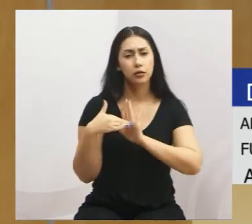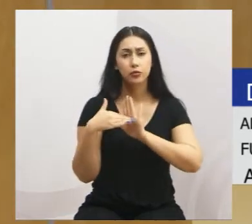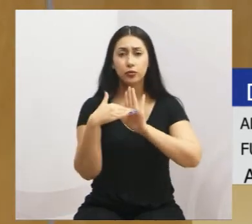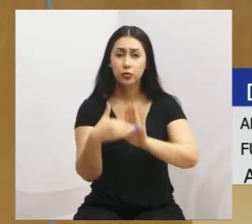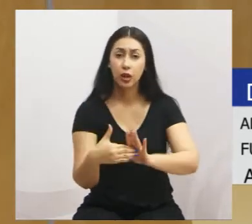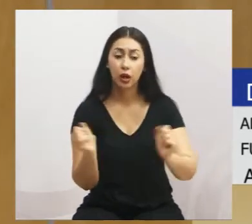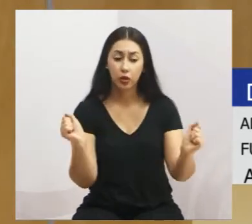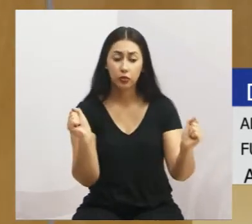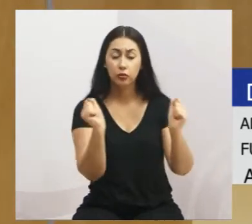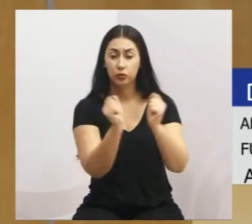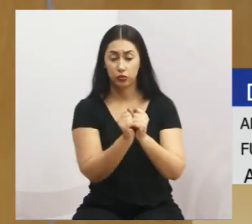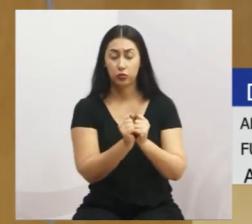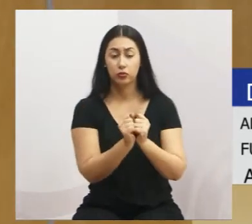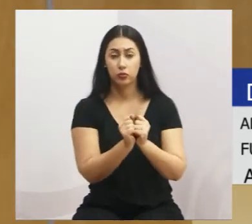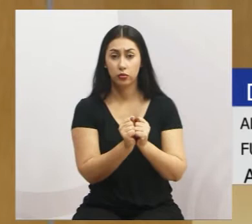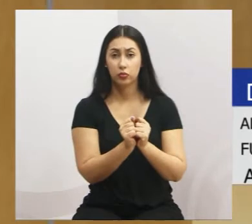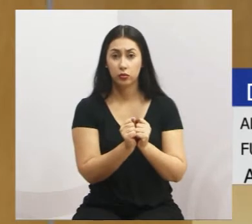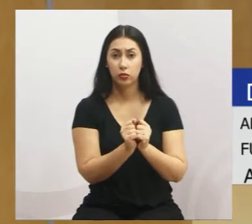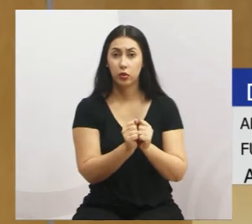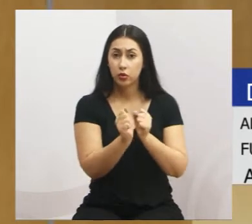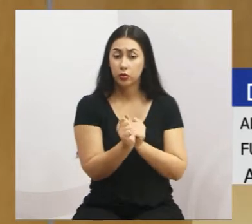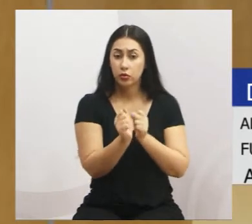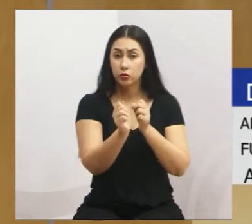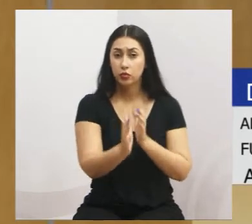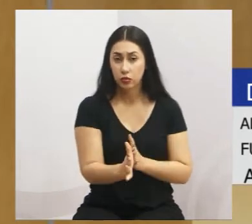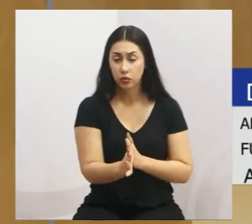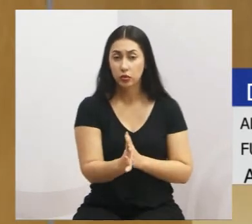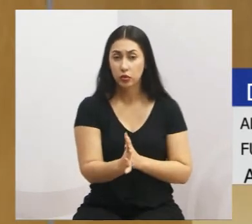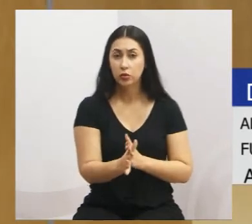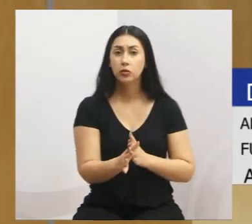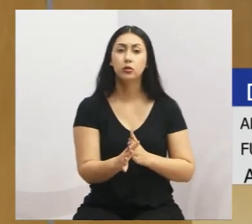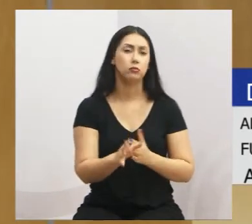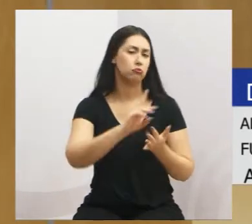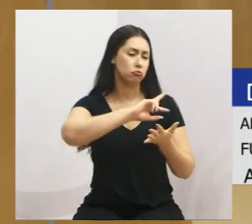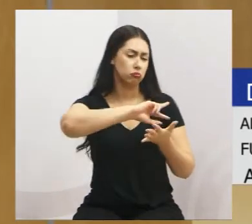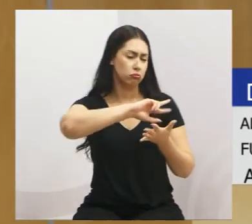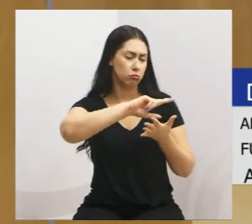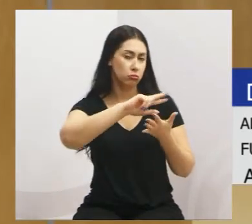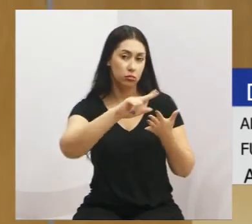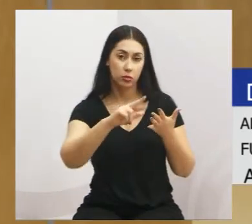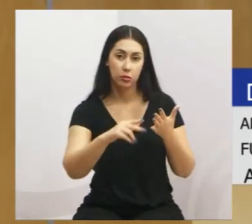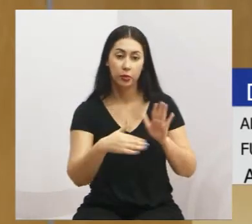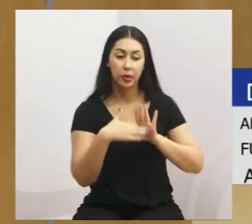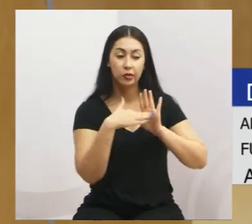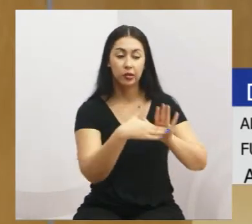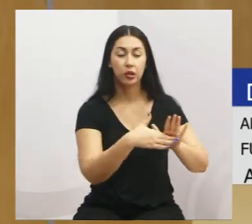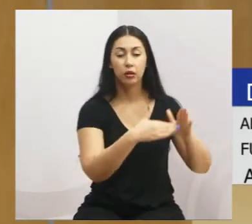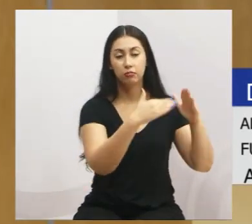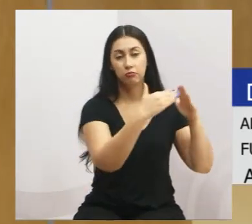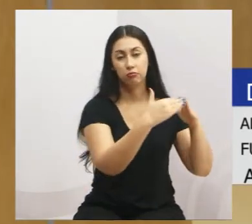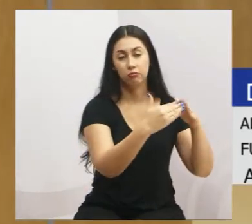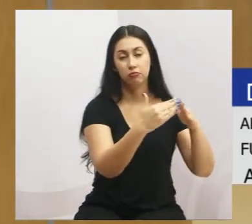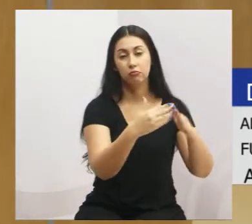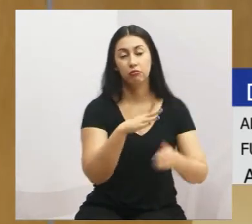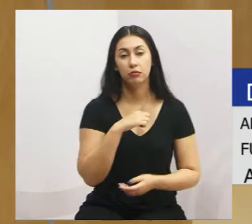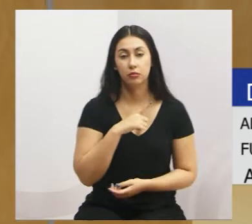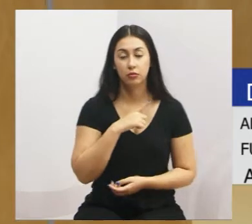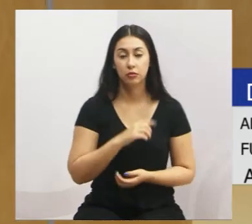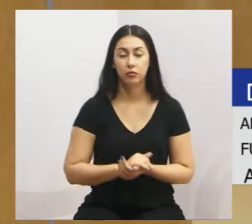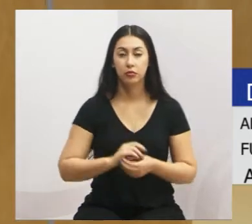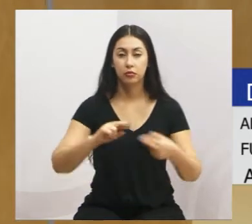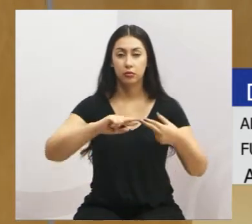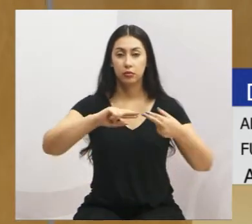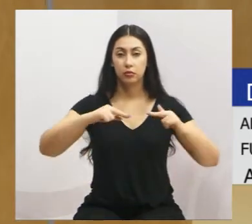acompanhar as ações, programas e projetos habitacionais a serem executados. Inciso